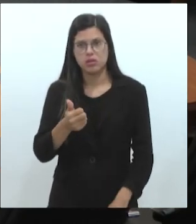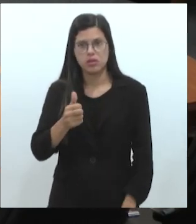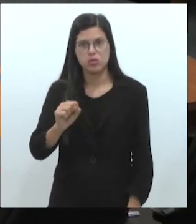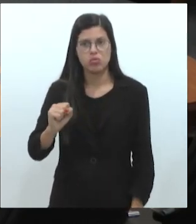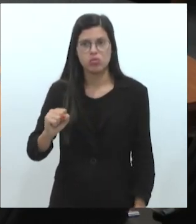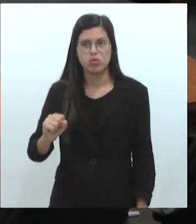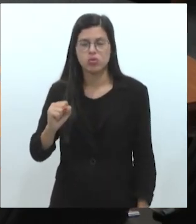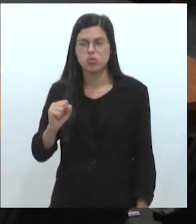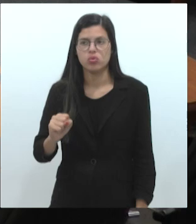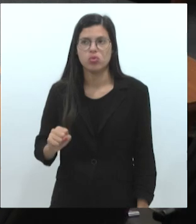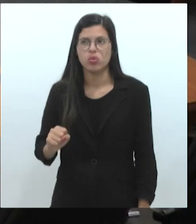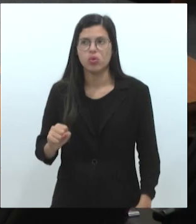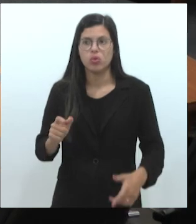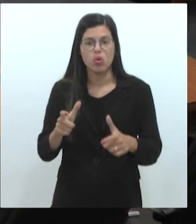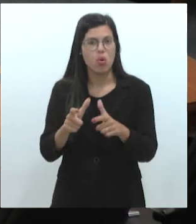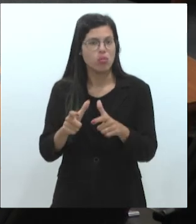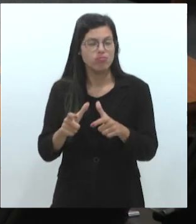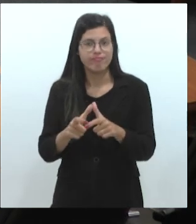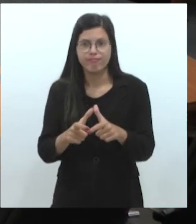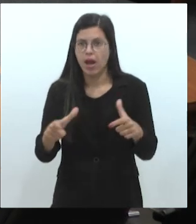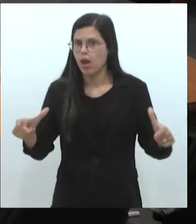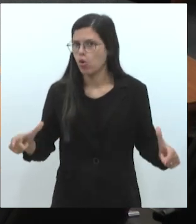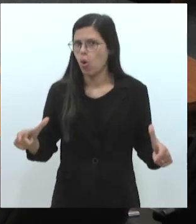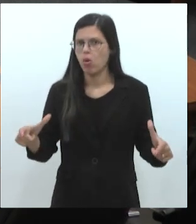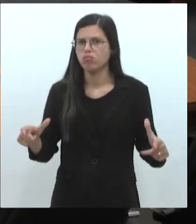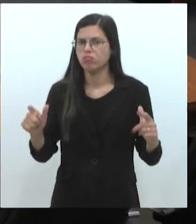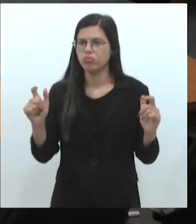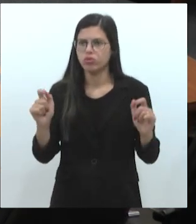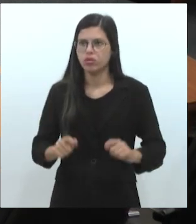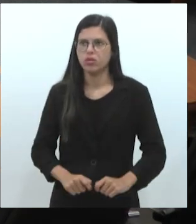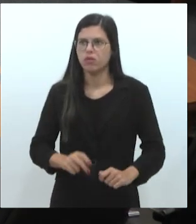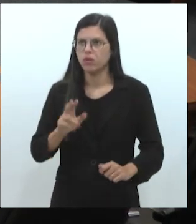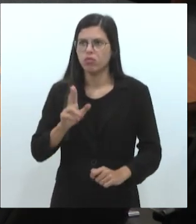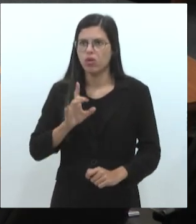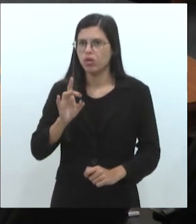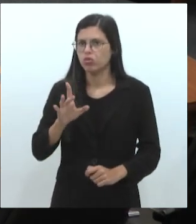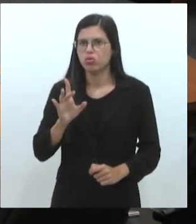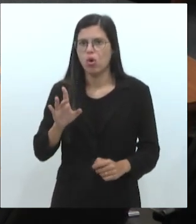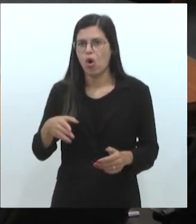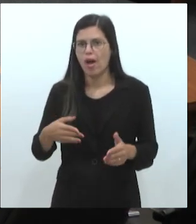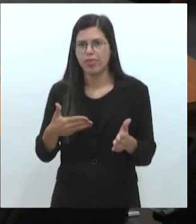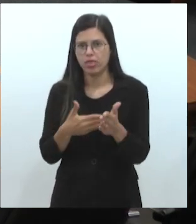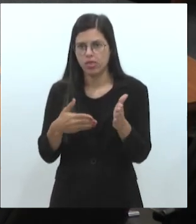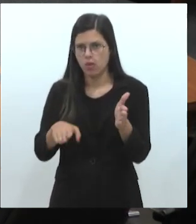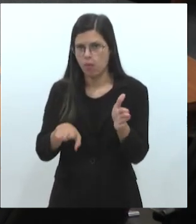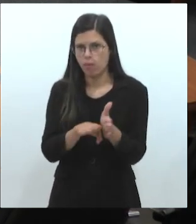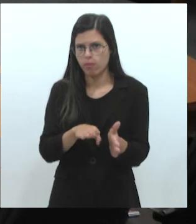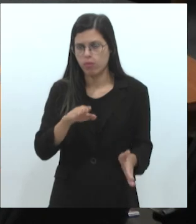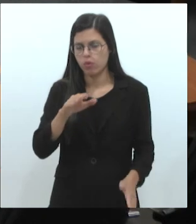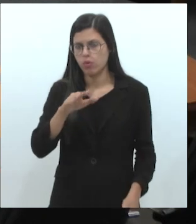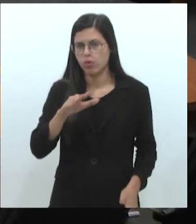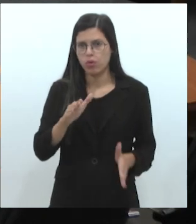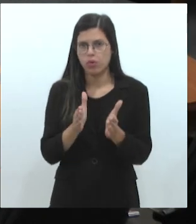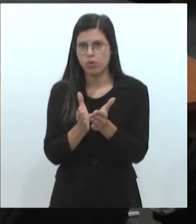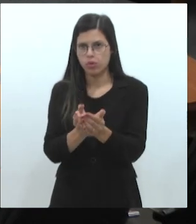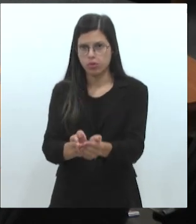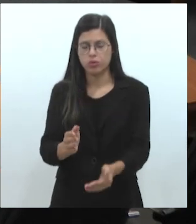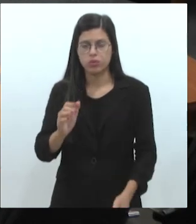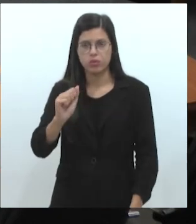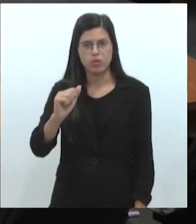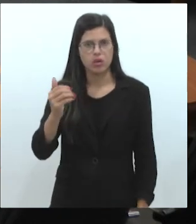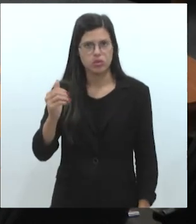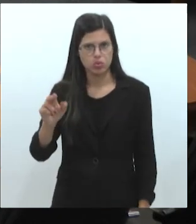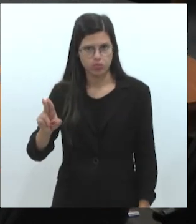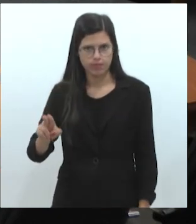forma mais ampla possível, e não pontualmente até o Porto do Açu. E aí eu quero